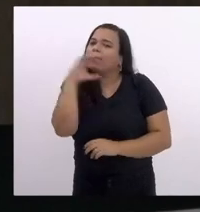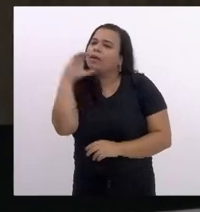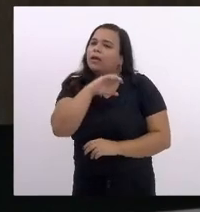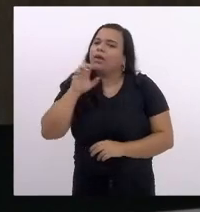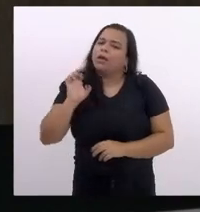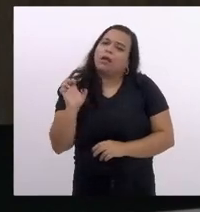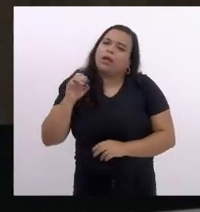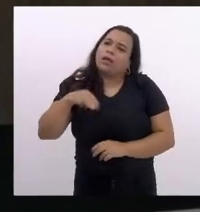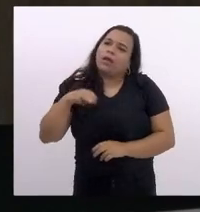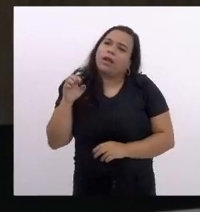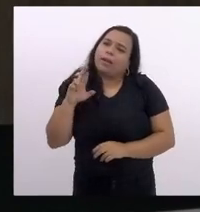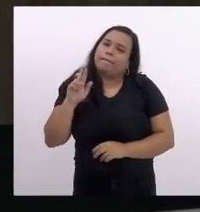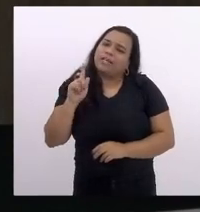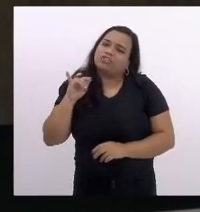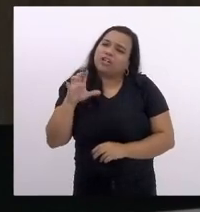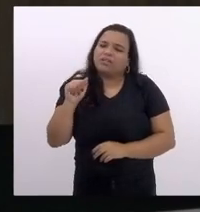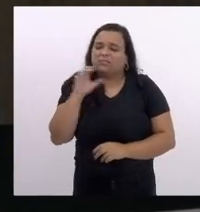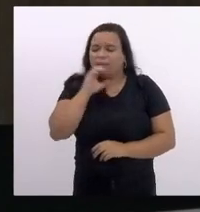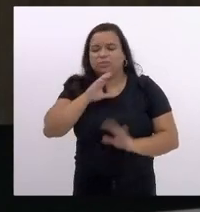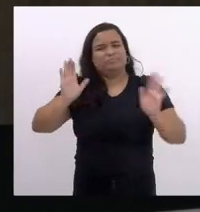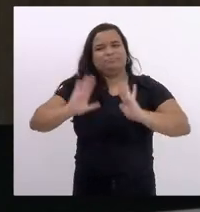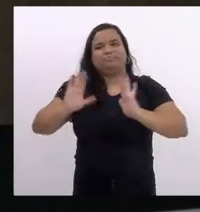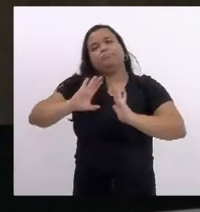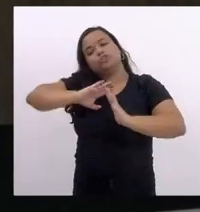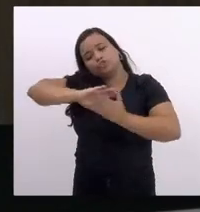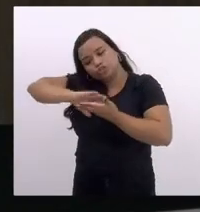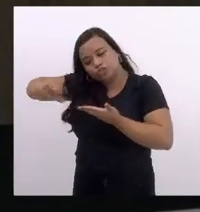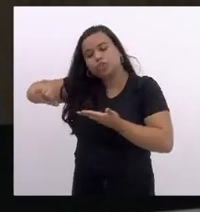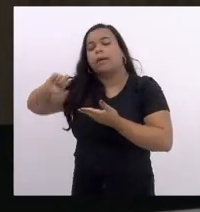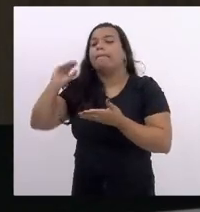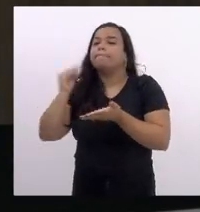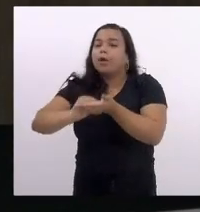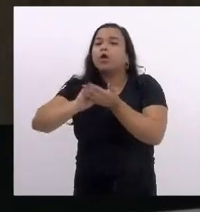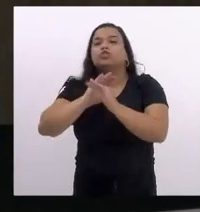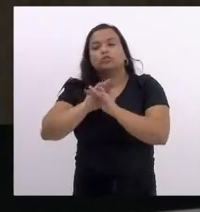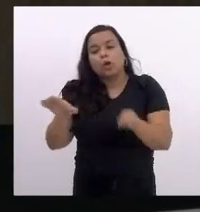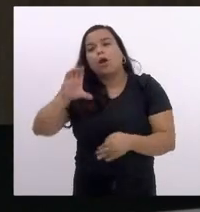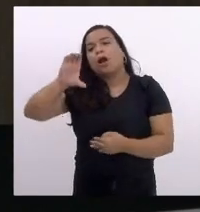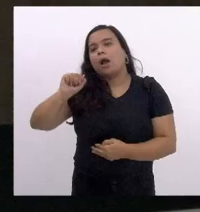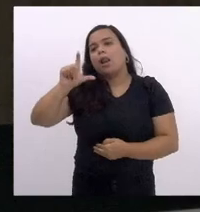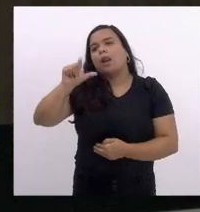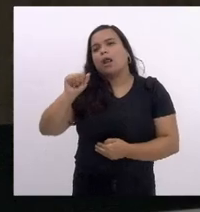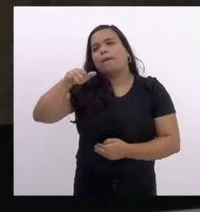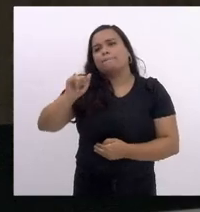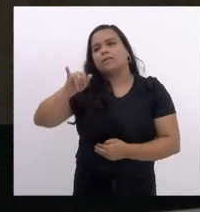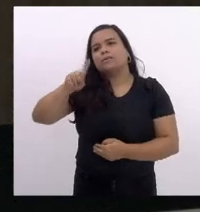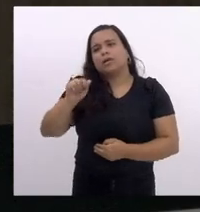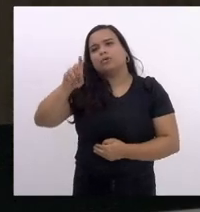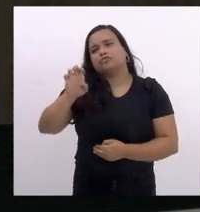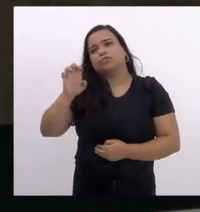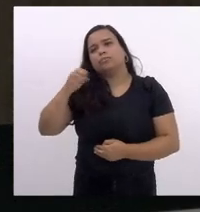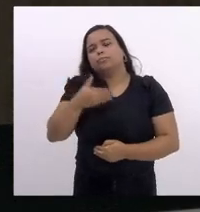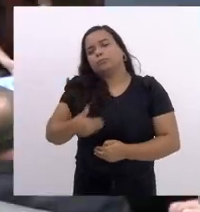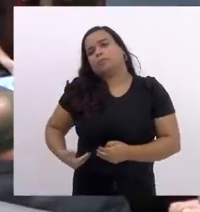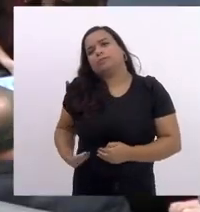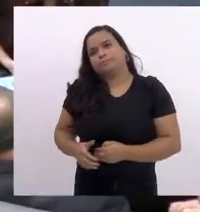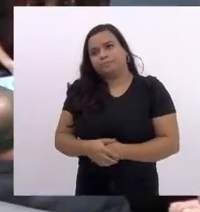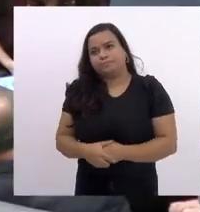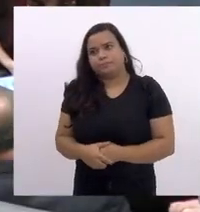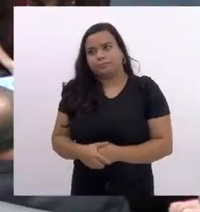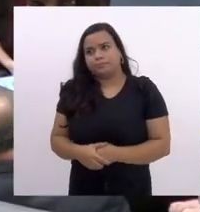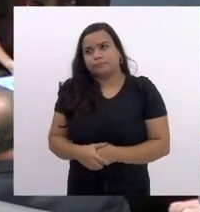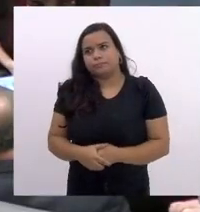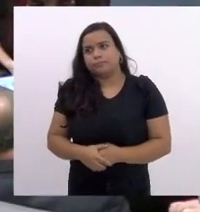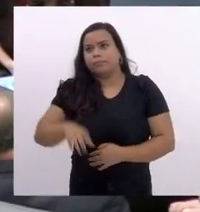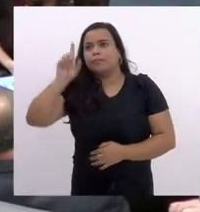de ficar abrangidas pela calamidade pública. Questão de essa ordem, consideração, presidente.